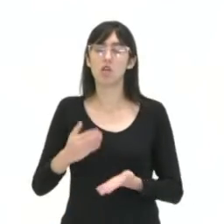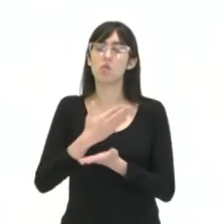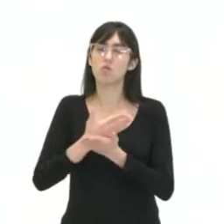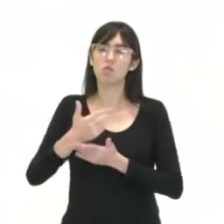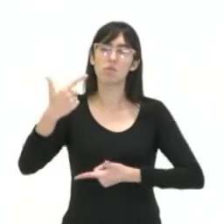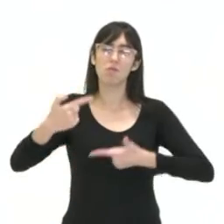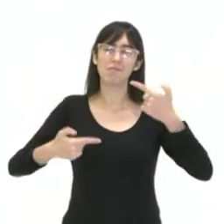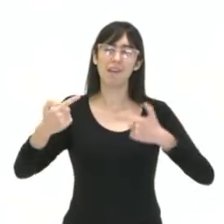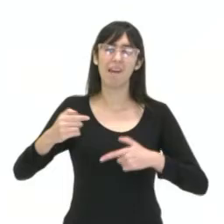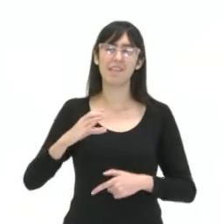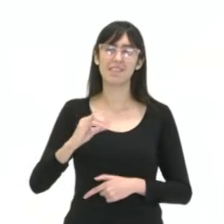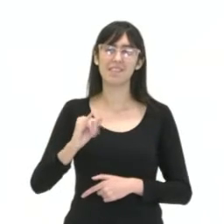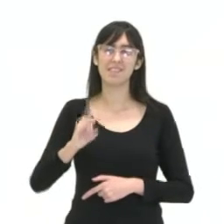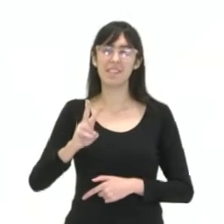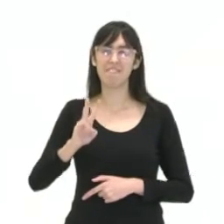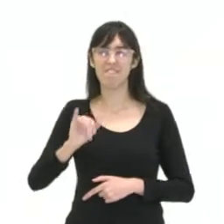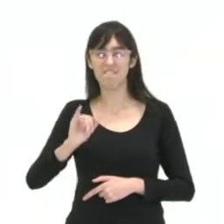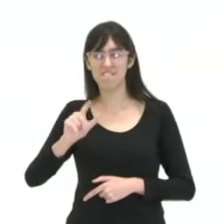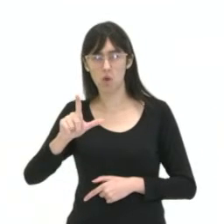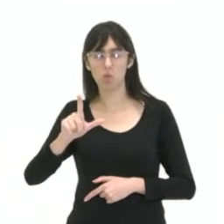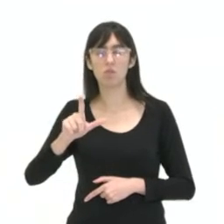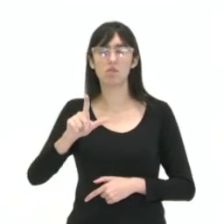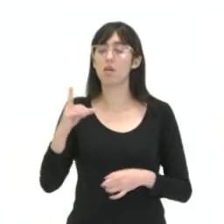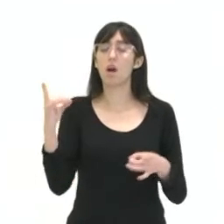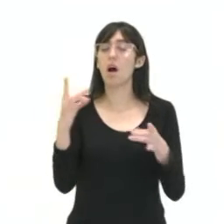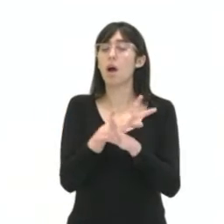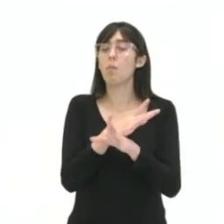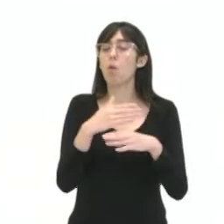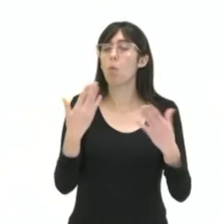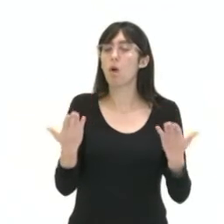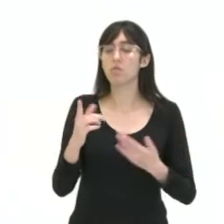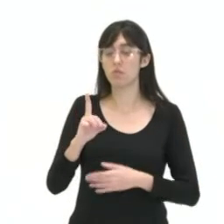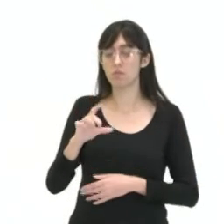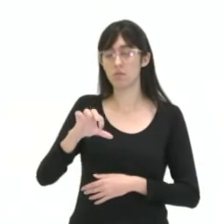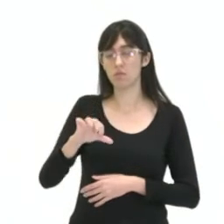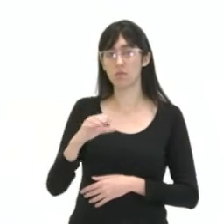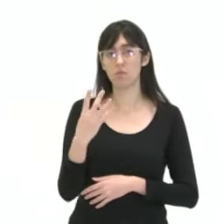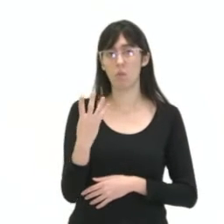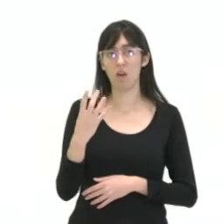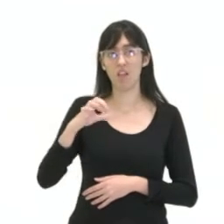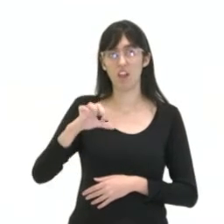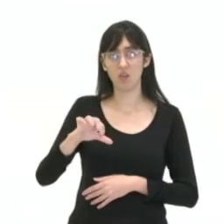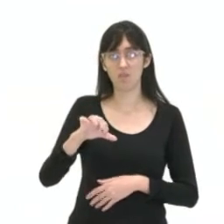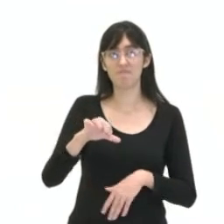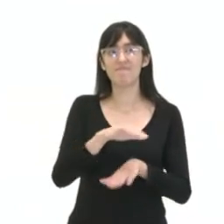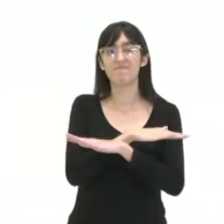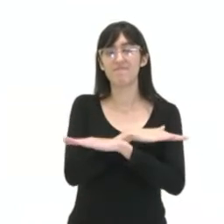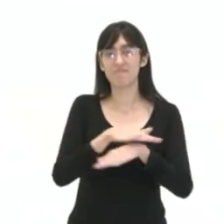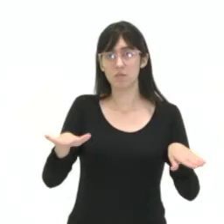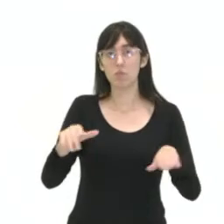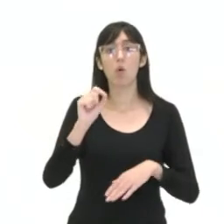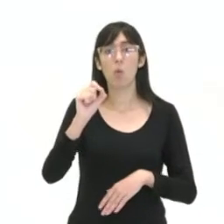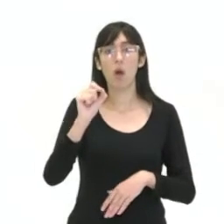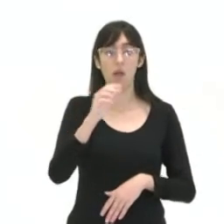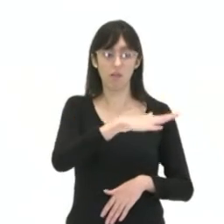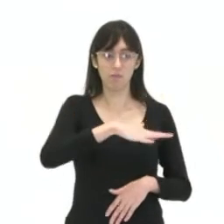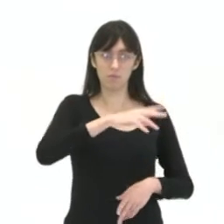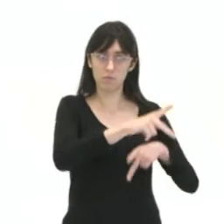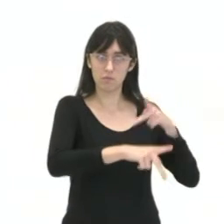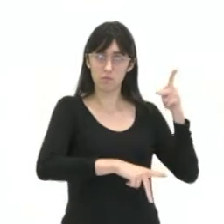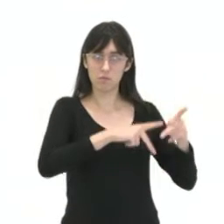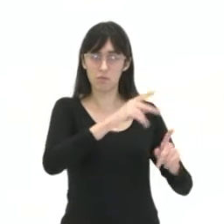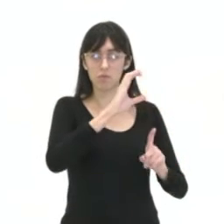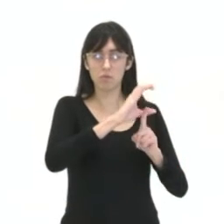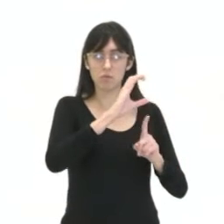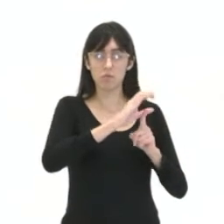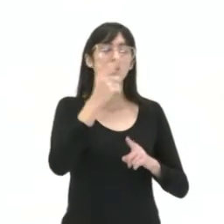A guerra civil ela só vai acabar em 49, efetivamente, quando finalmente os comunistas